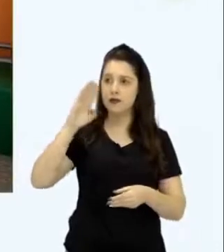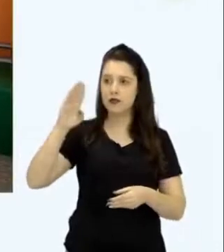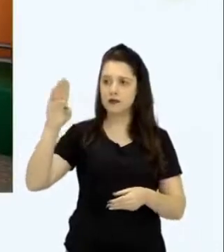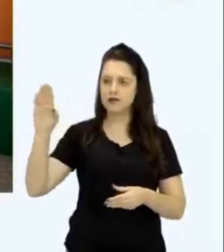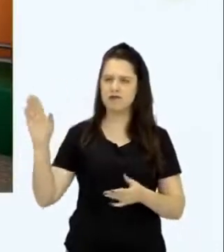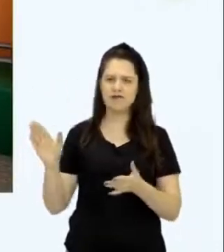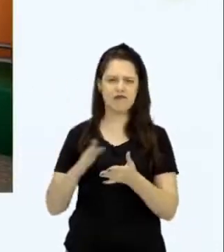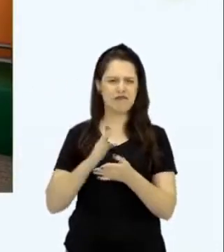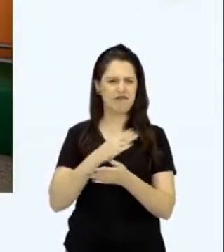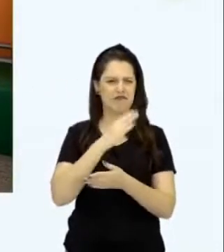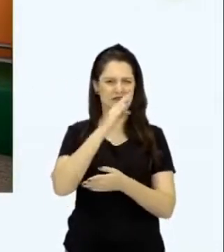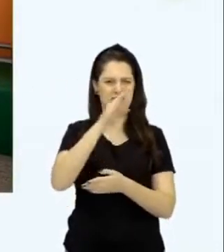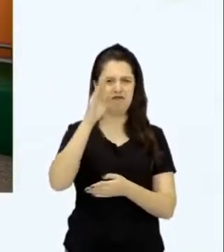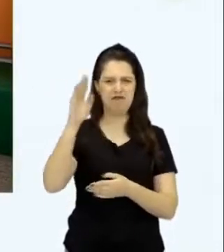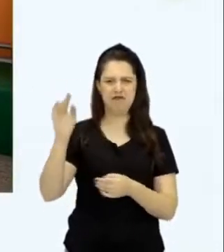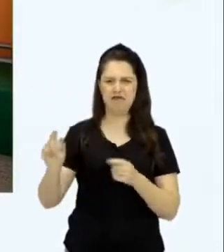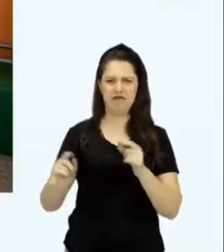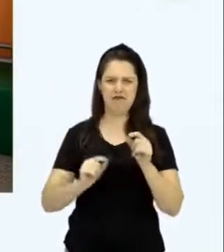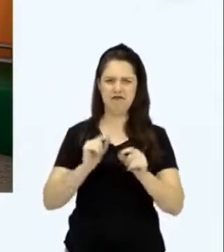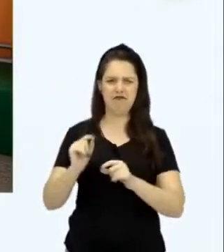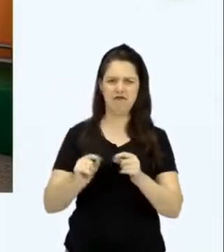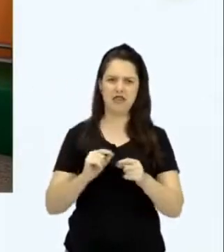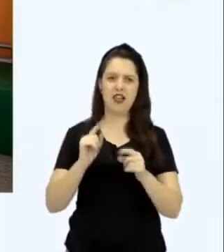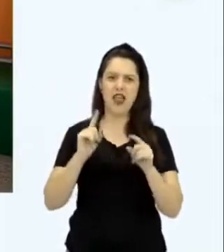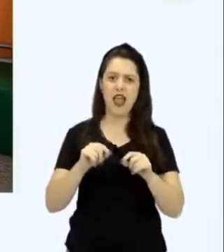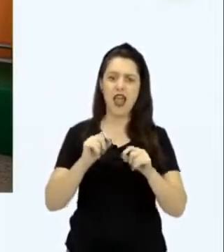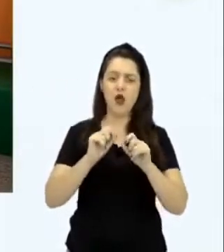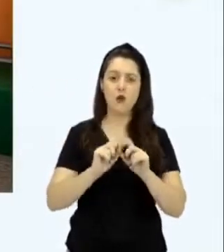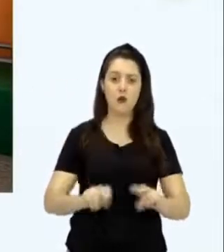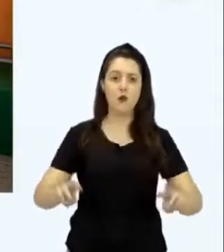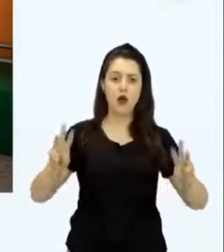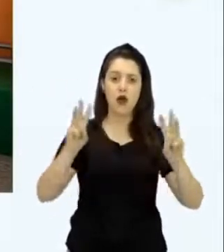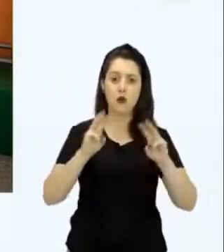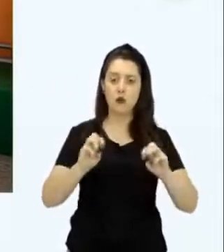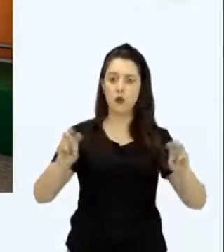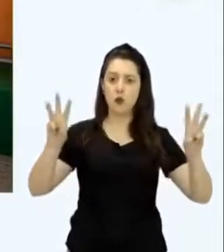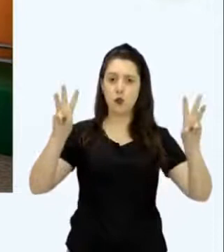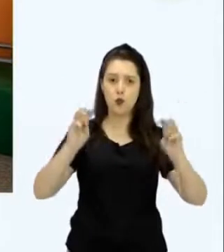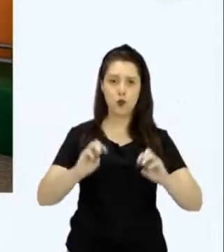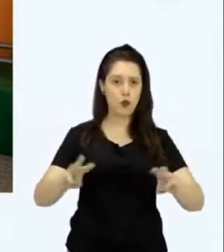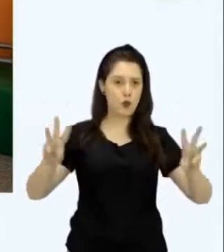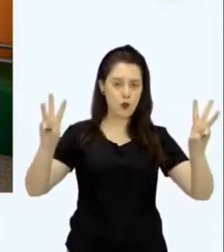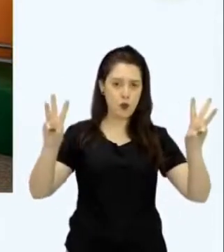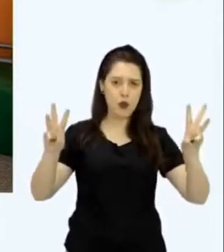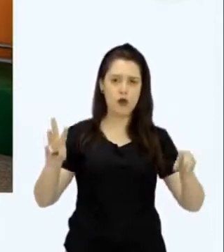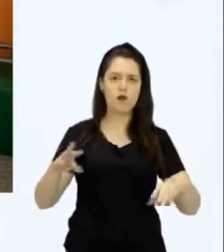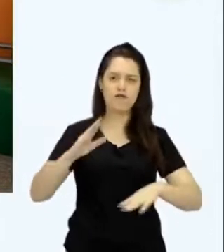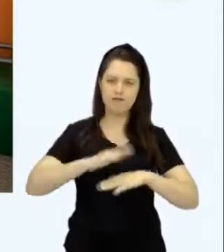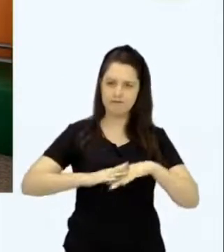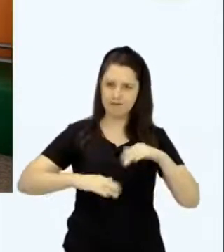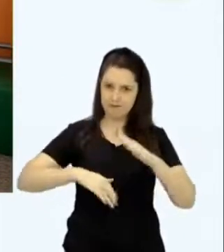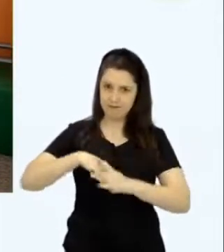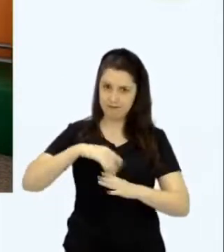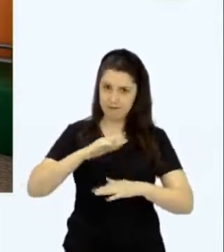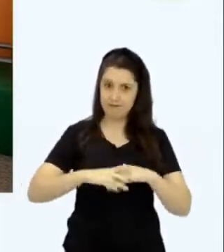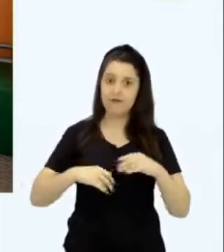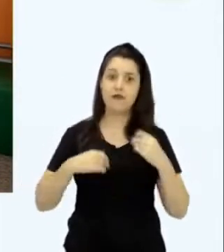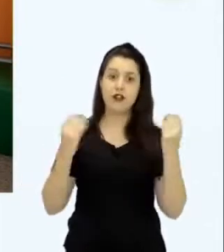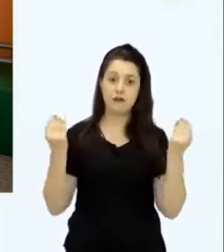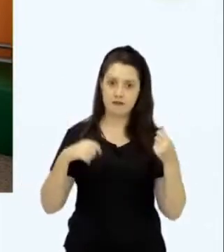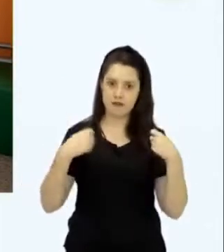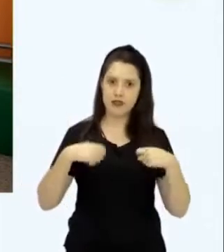biblioteca? Uma biblioteca é um software para ele conseguir executar o que aquele componente precisa.